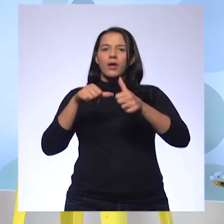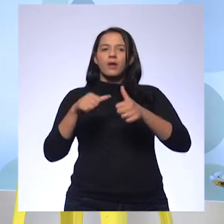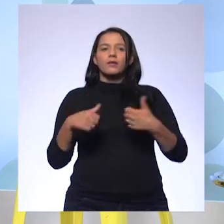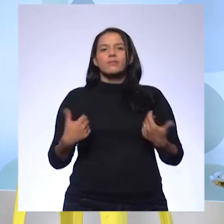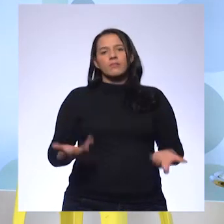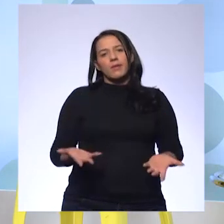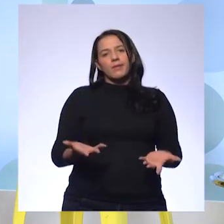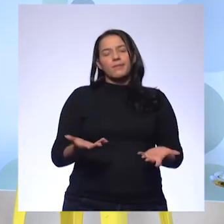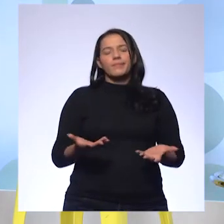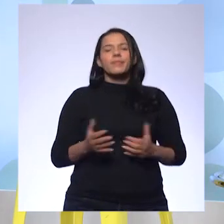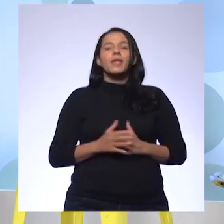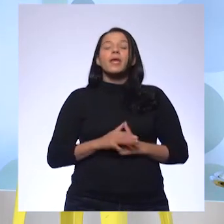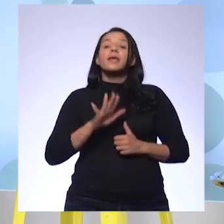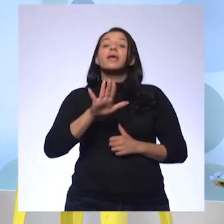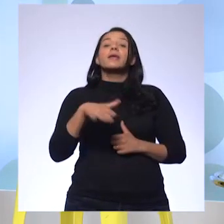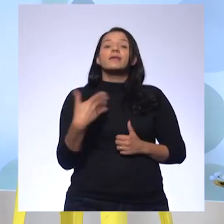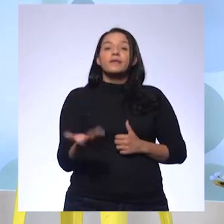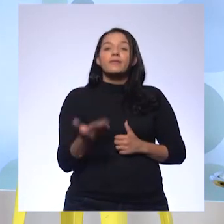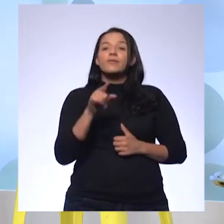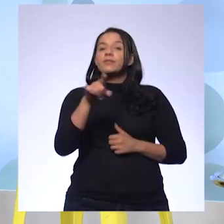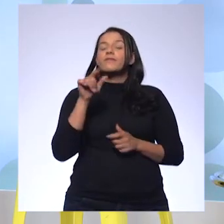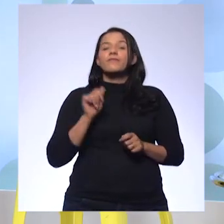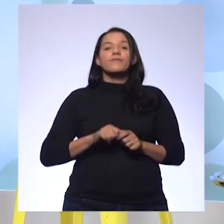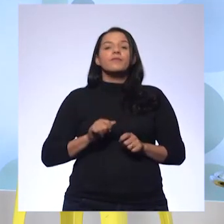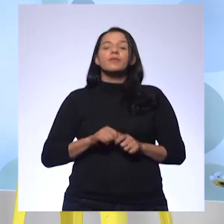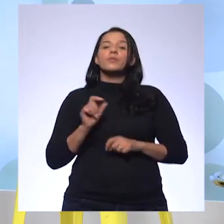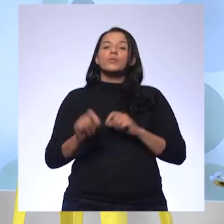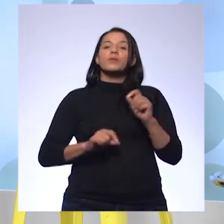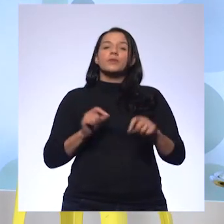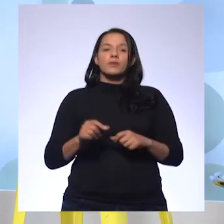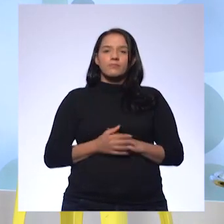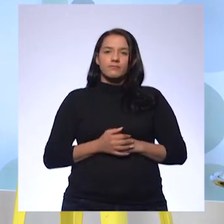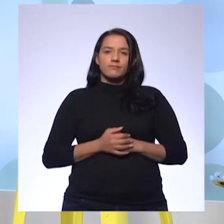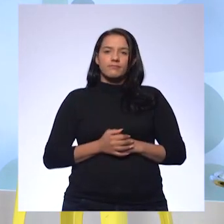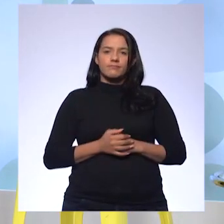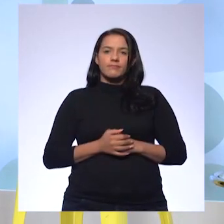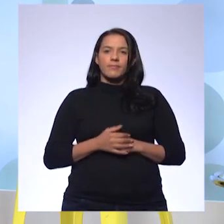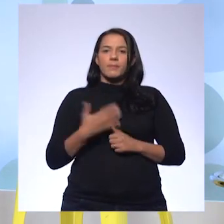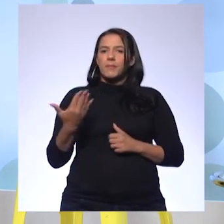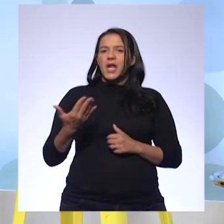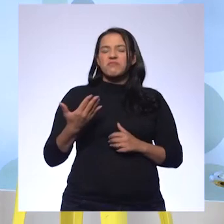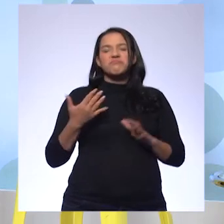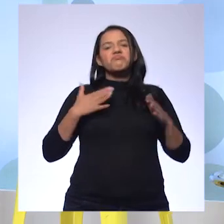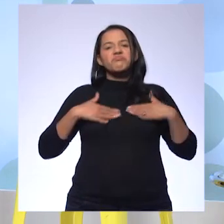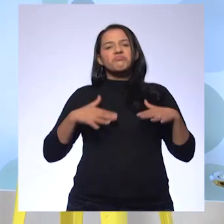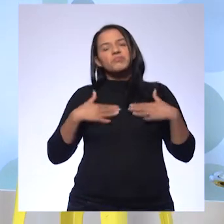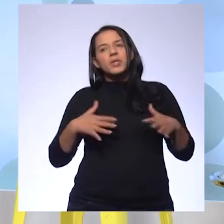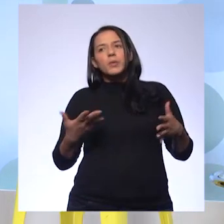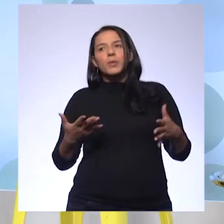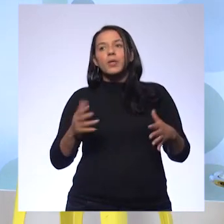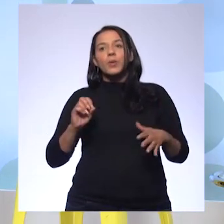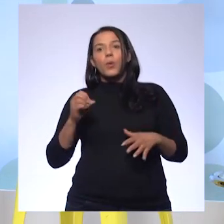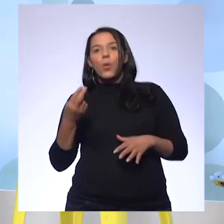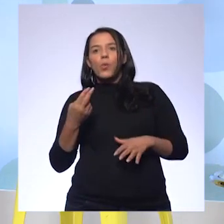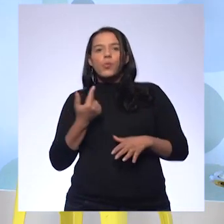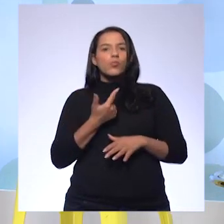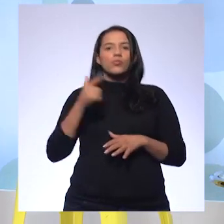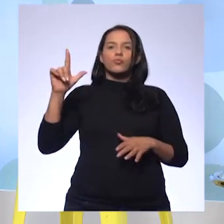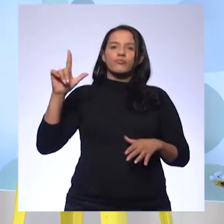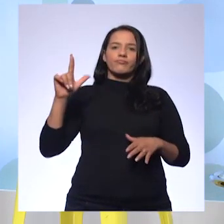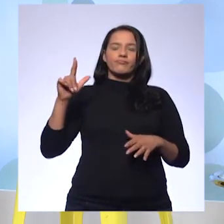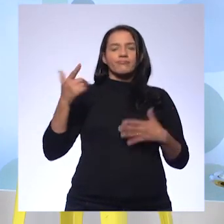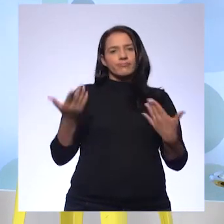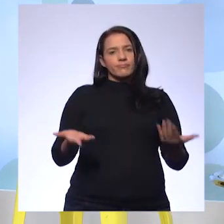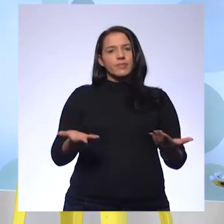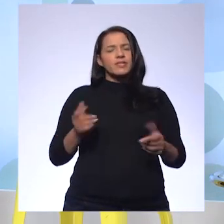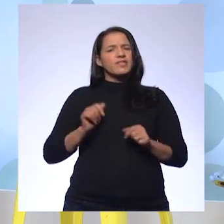por algum motivo, né? Então, o aluno tem que responder o que ele fez para superar essa situação, essa